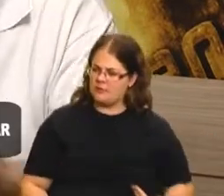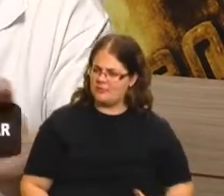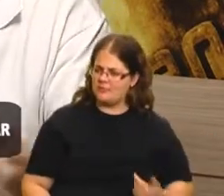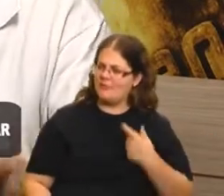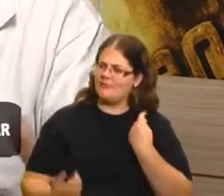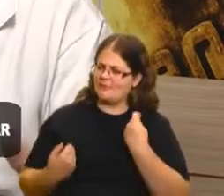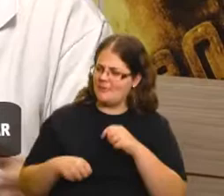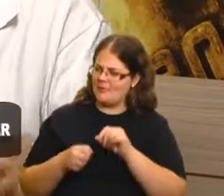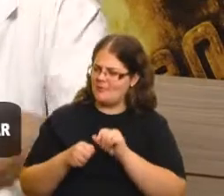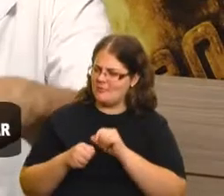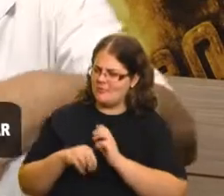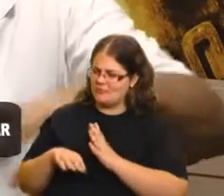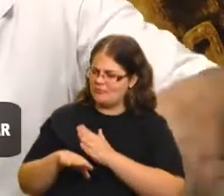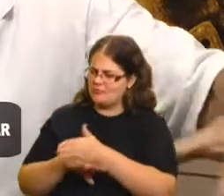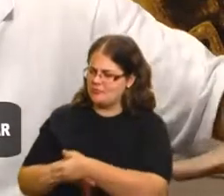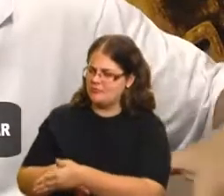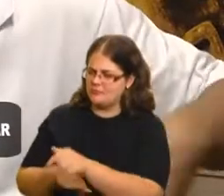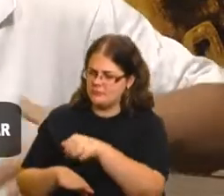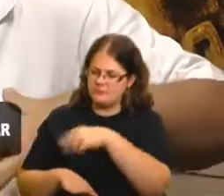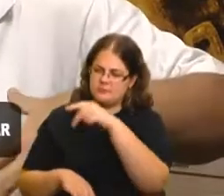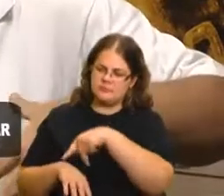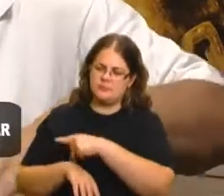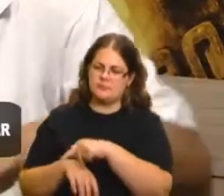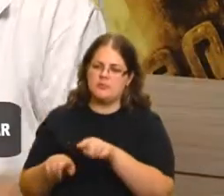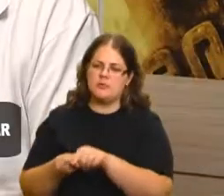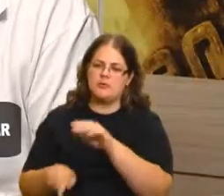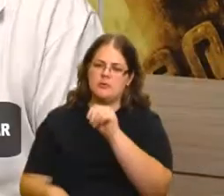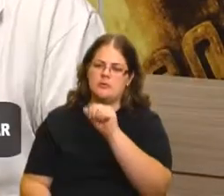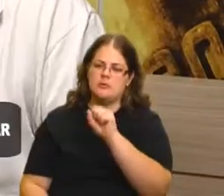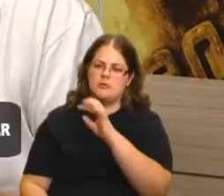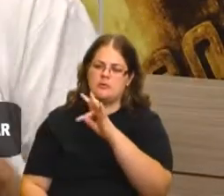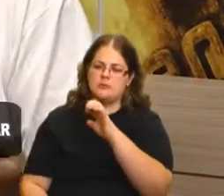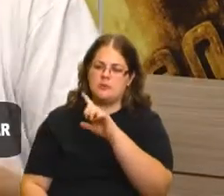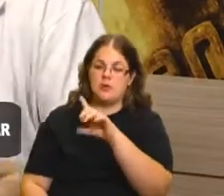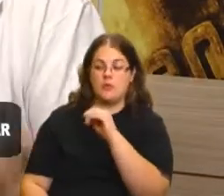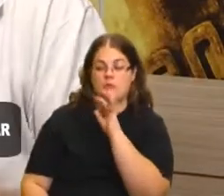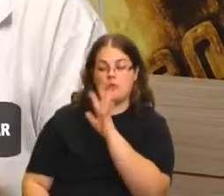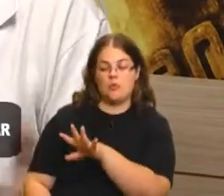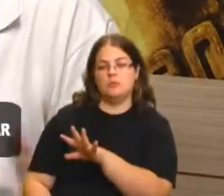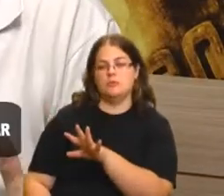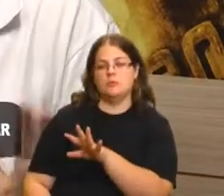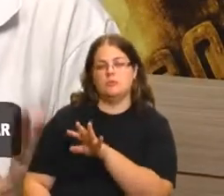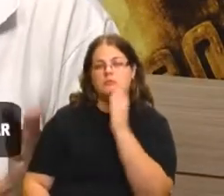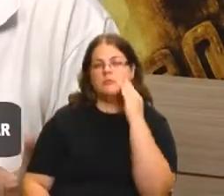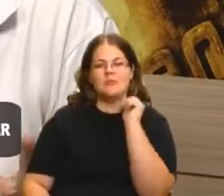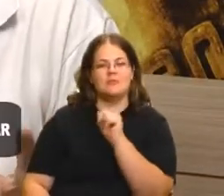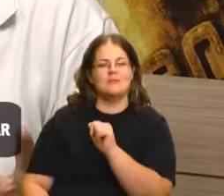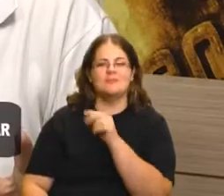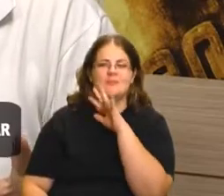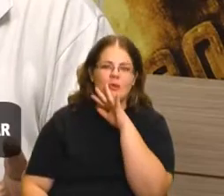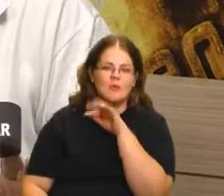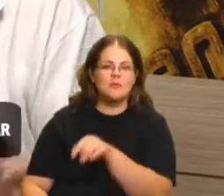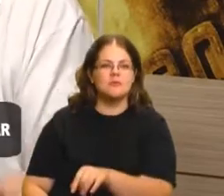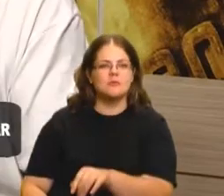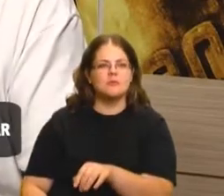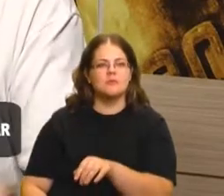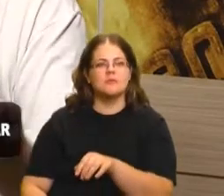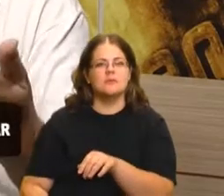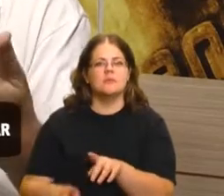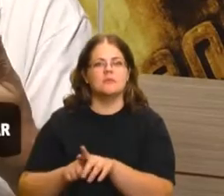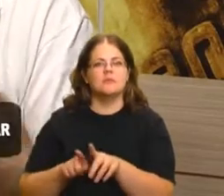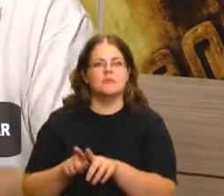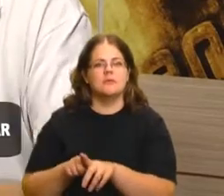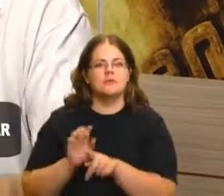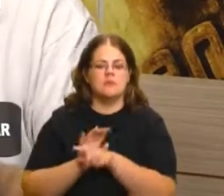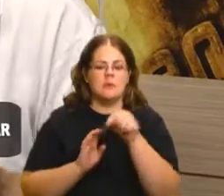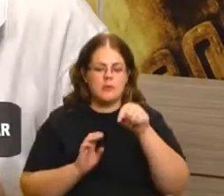Isso podia gerar uma infeudação militar do país. O castelismo é contra isso, porque eles percebem que isso não vai levar, vai ser ruim